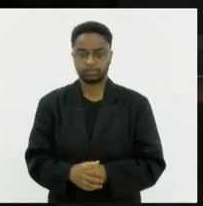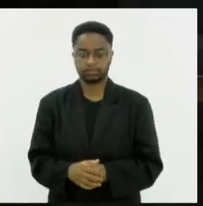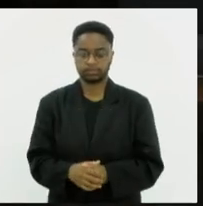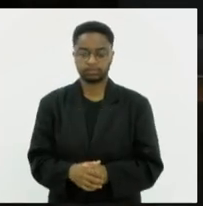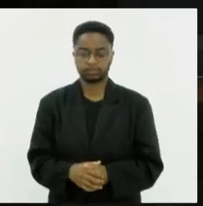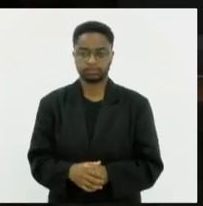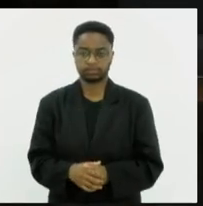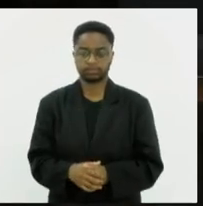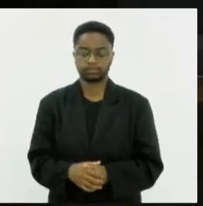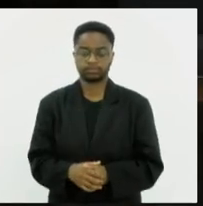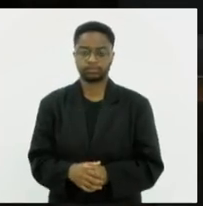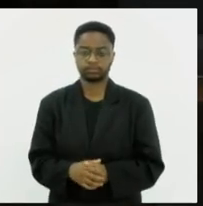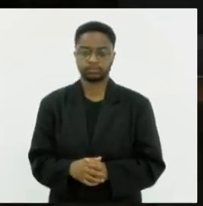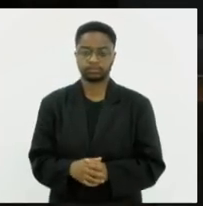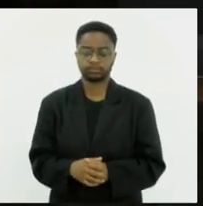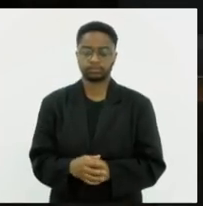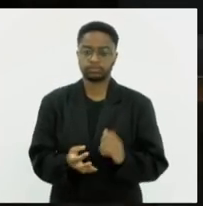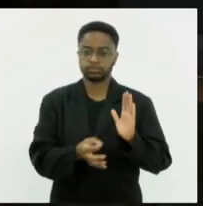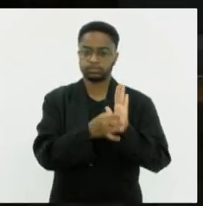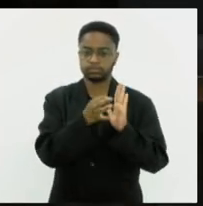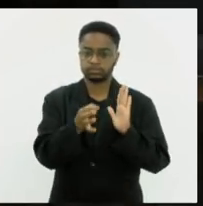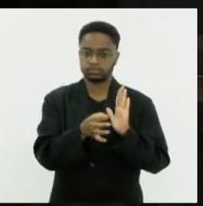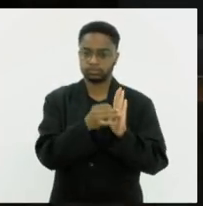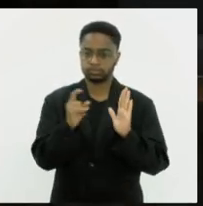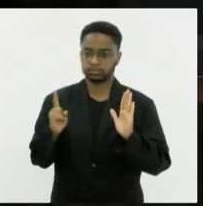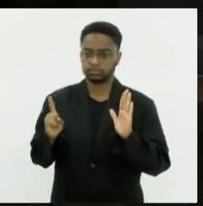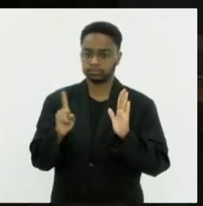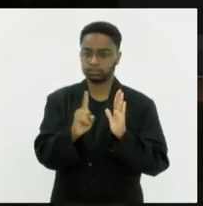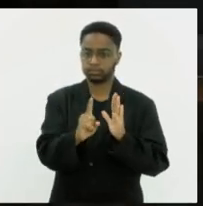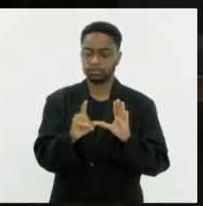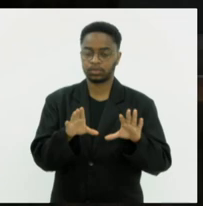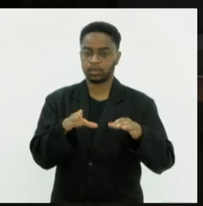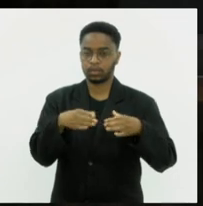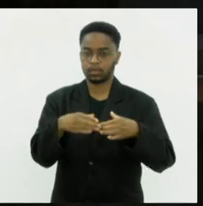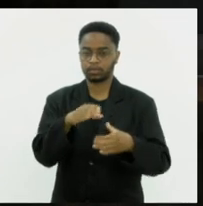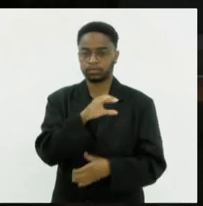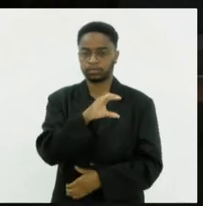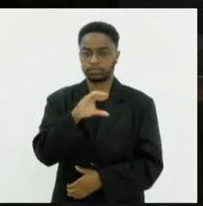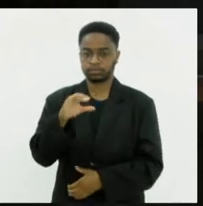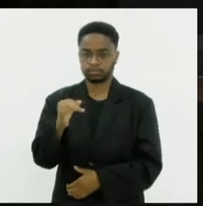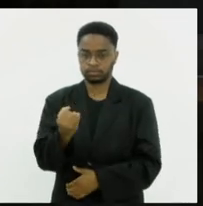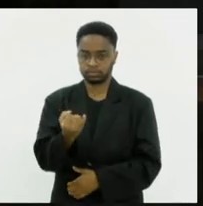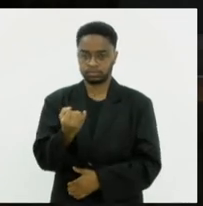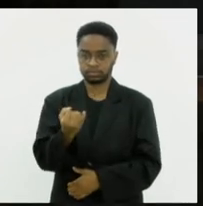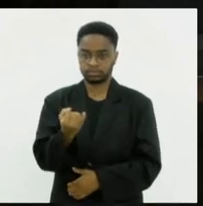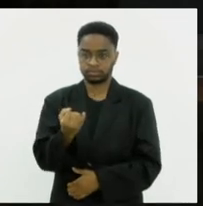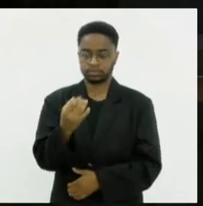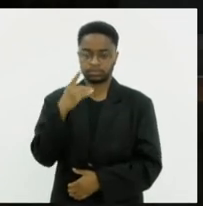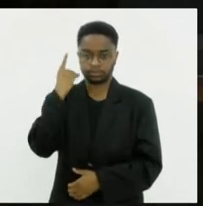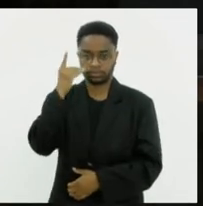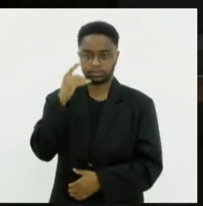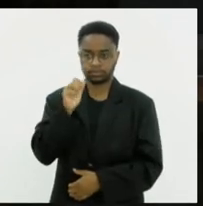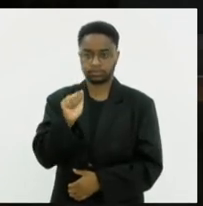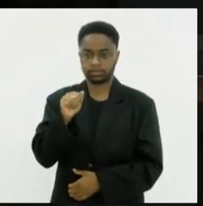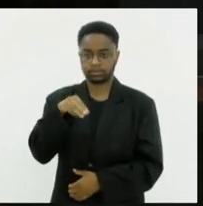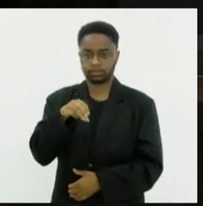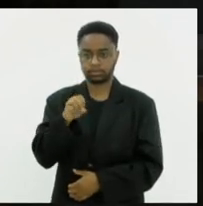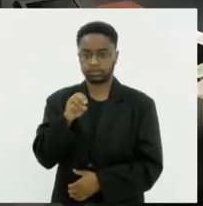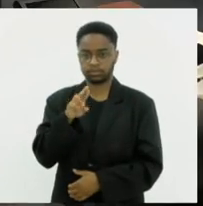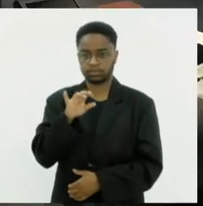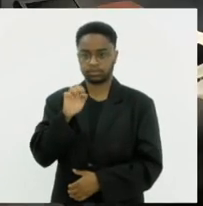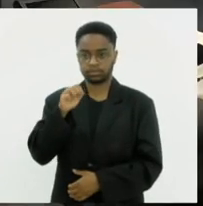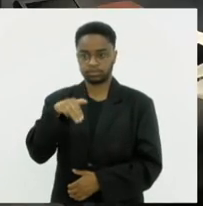Controle, para emitir parecer da Comissão de Constituição e Justiça, deputado Rodrigo